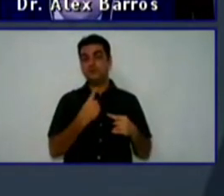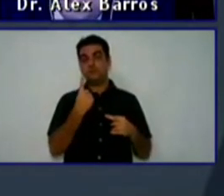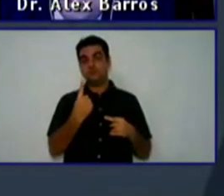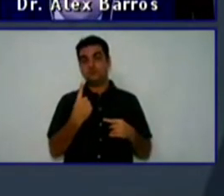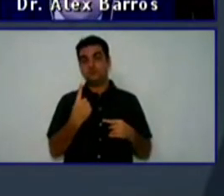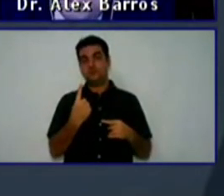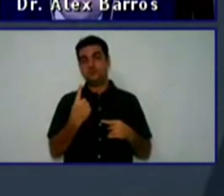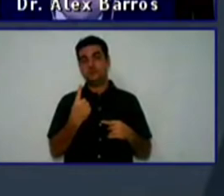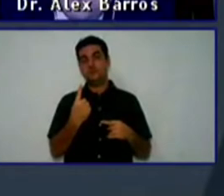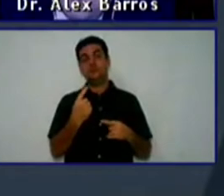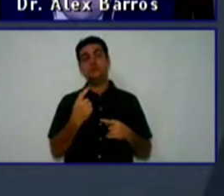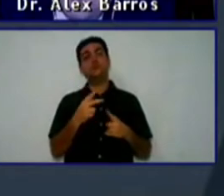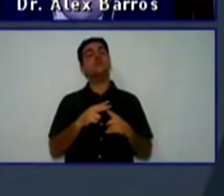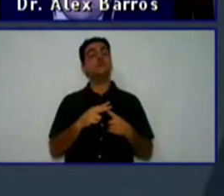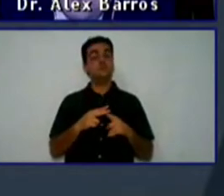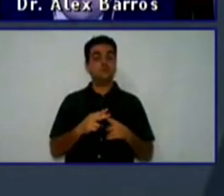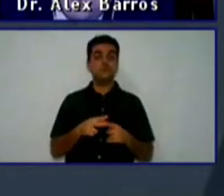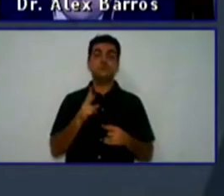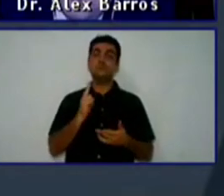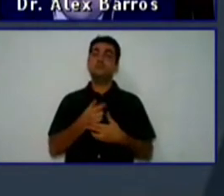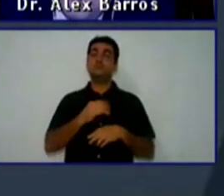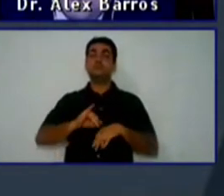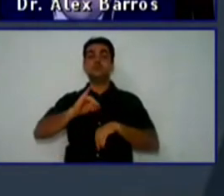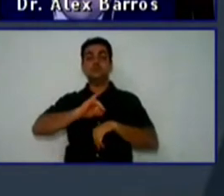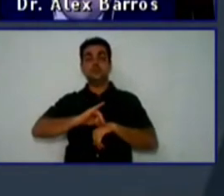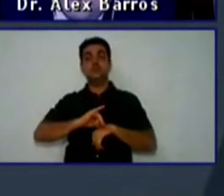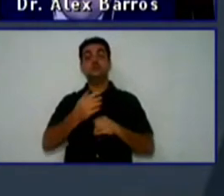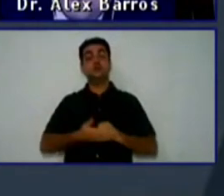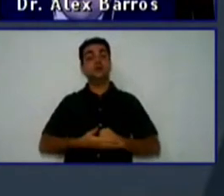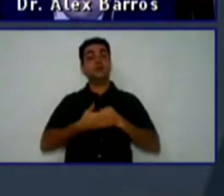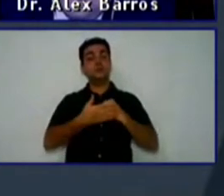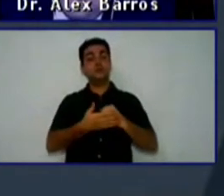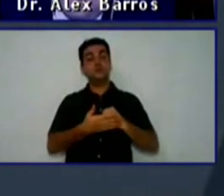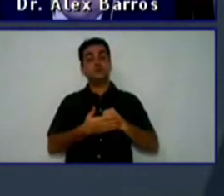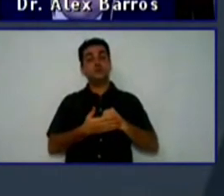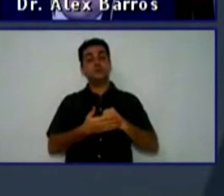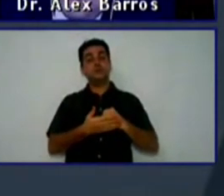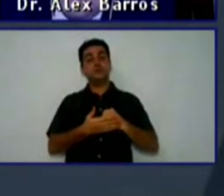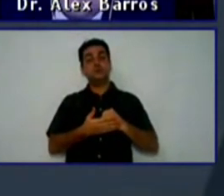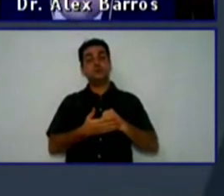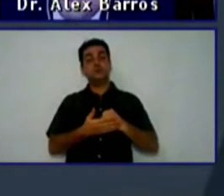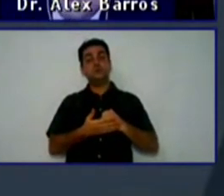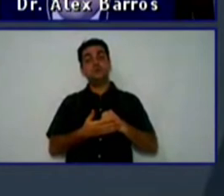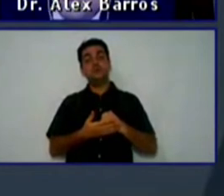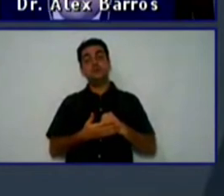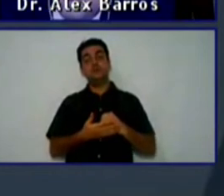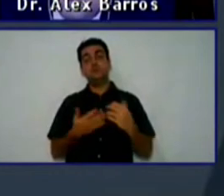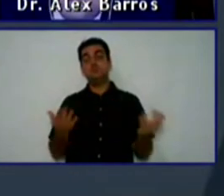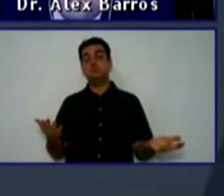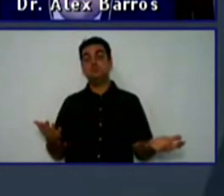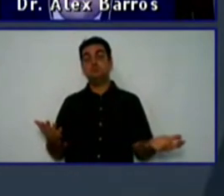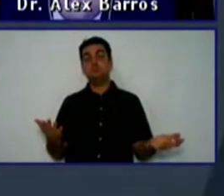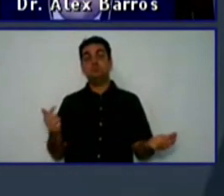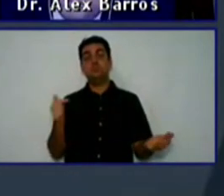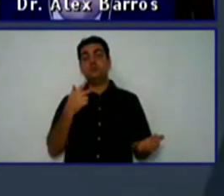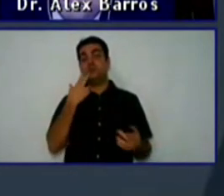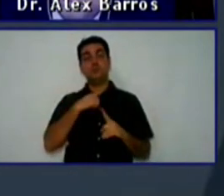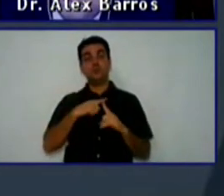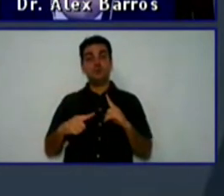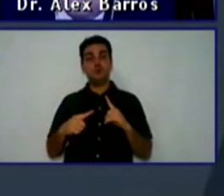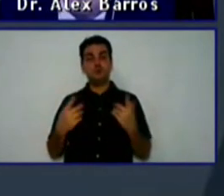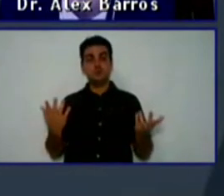na manutenção das sedes e serviços do partido. Eu, sinceramente, não vejo aqui uma vedação, não tem